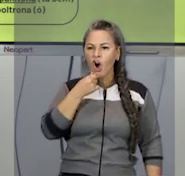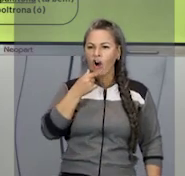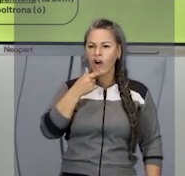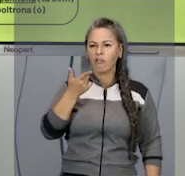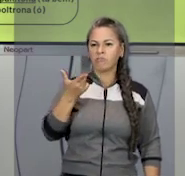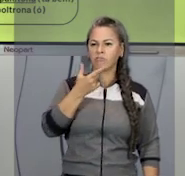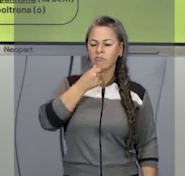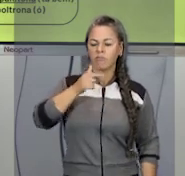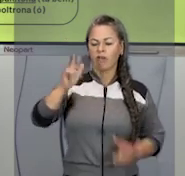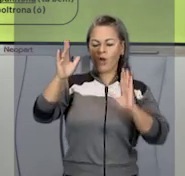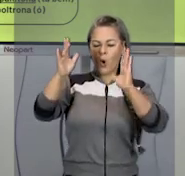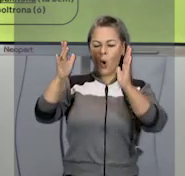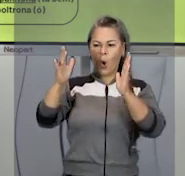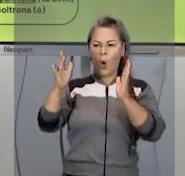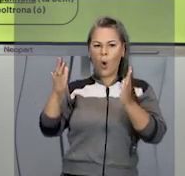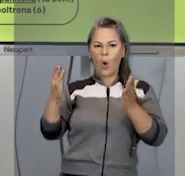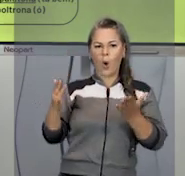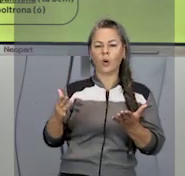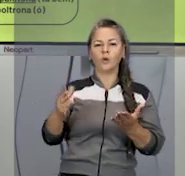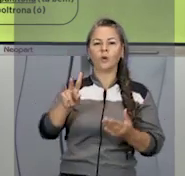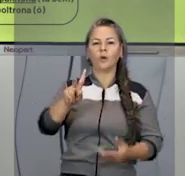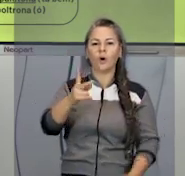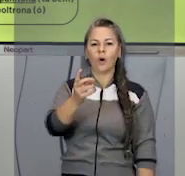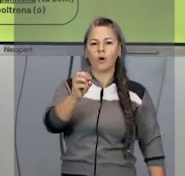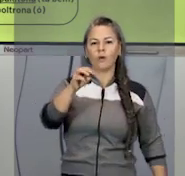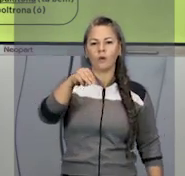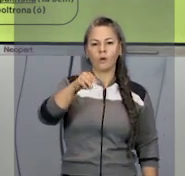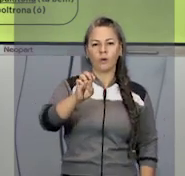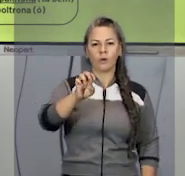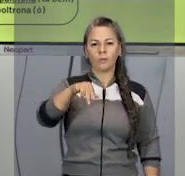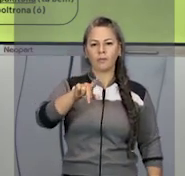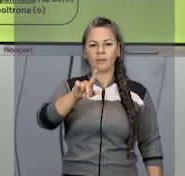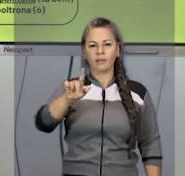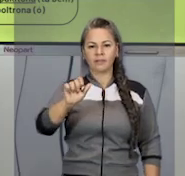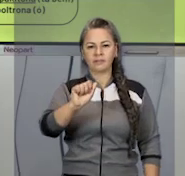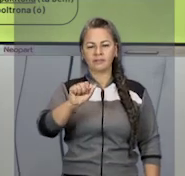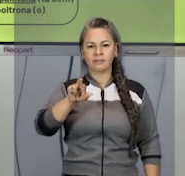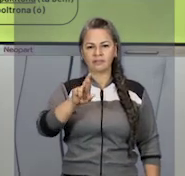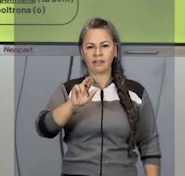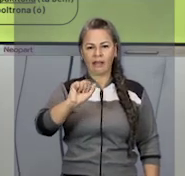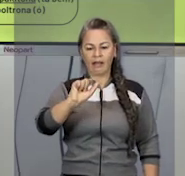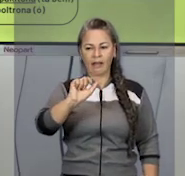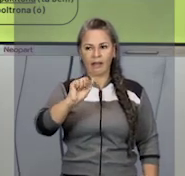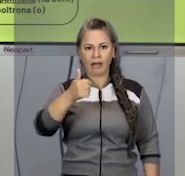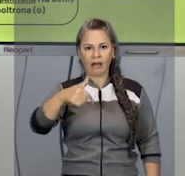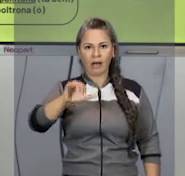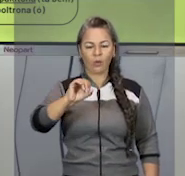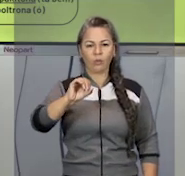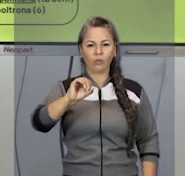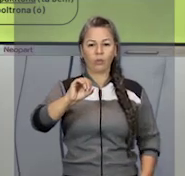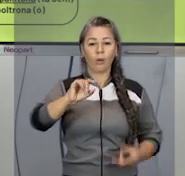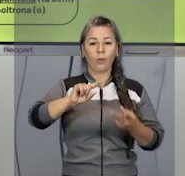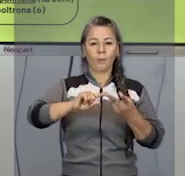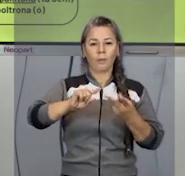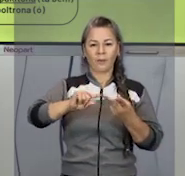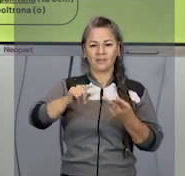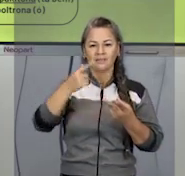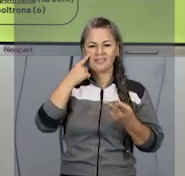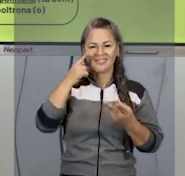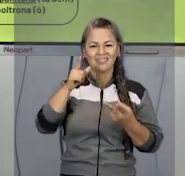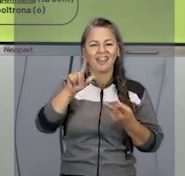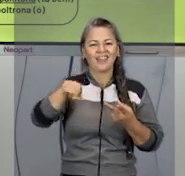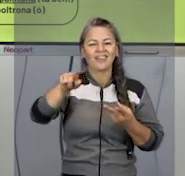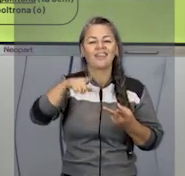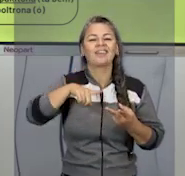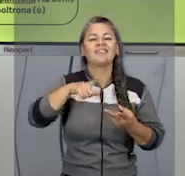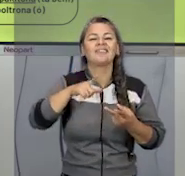No dia a dia a gente usa uma maneira bem informal de falar, eu vi um homão, né? Eu vi um mulherzão, um bocão. Olha só,